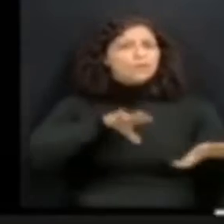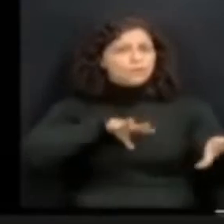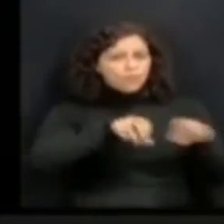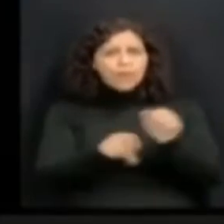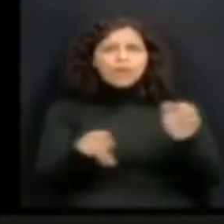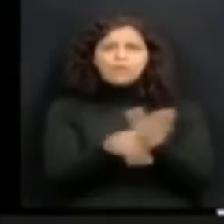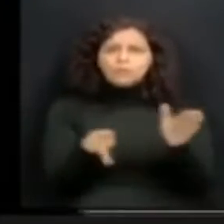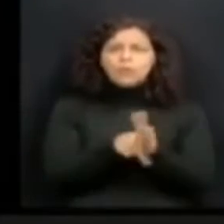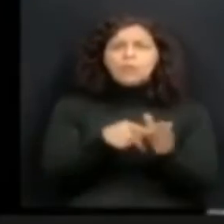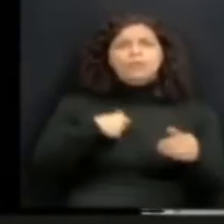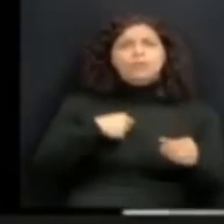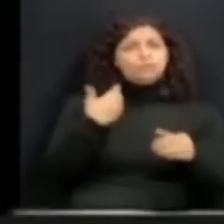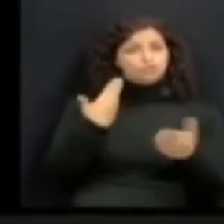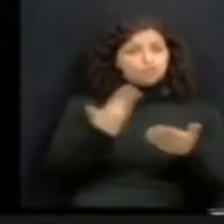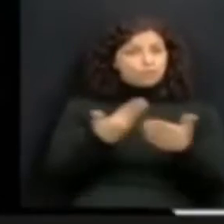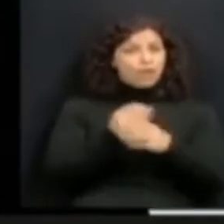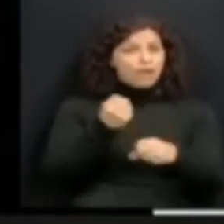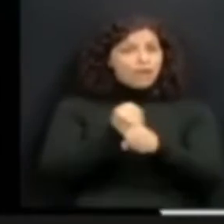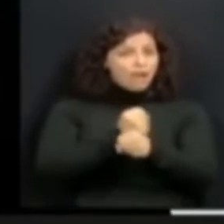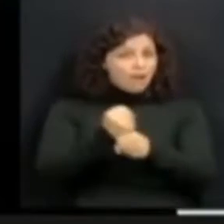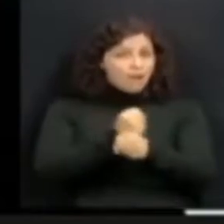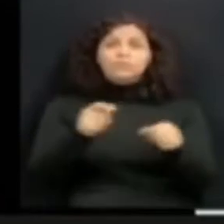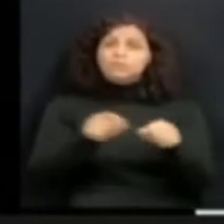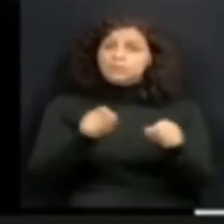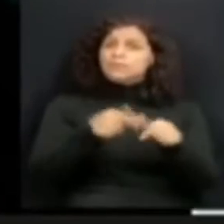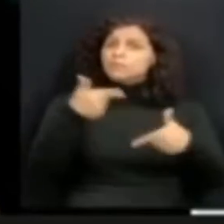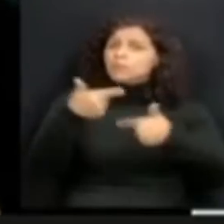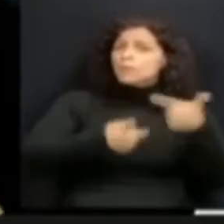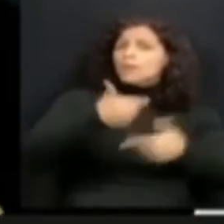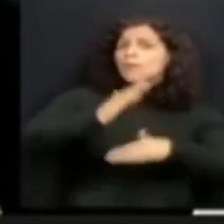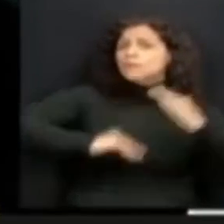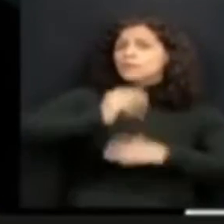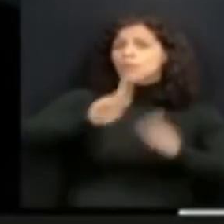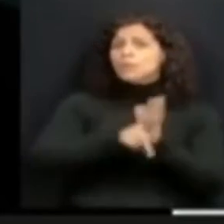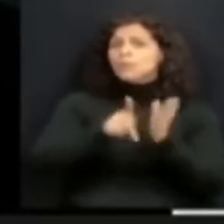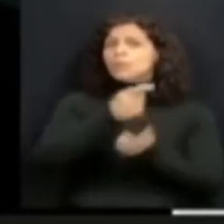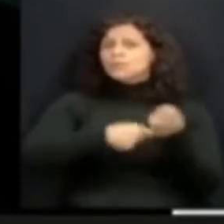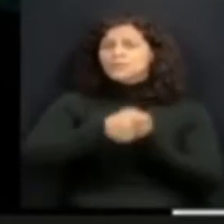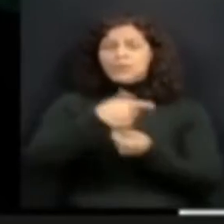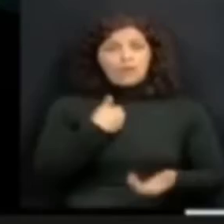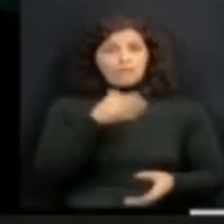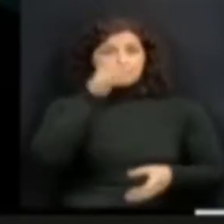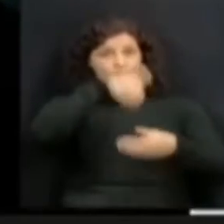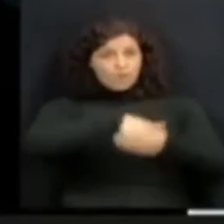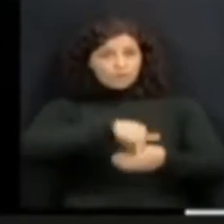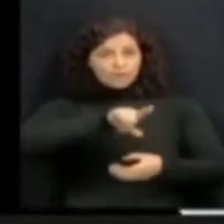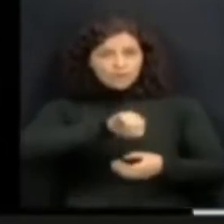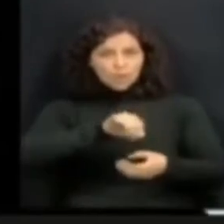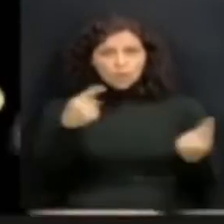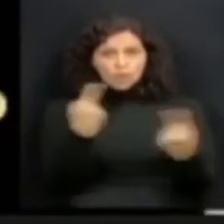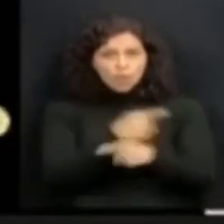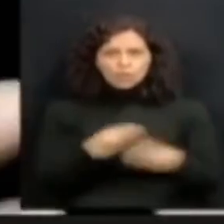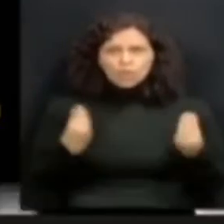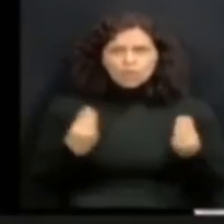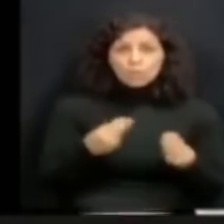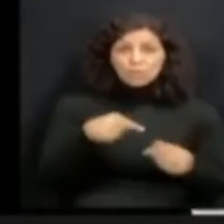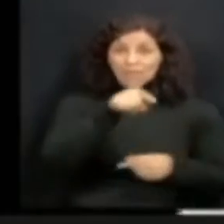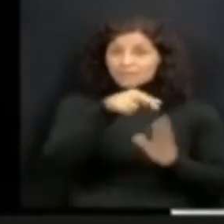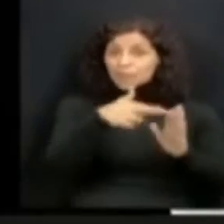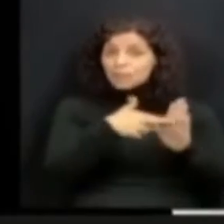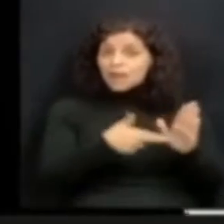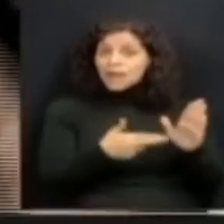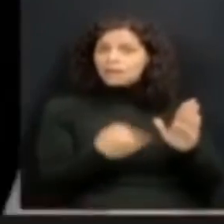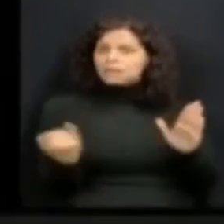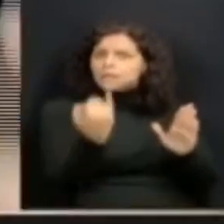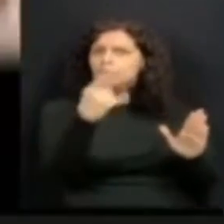formação nela e atuei por ela por muito tempo. E jamais achei que ia votar contra uma lei de diretriz orçamentária. Porque é uma peça